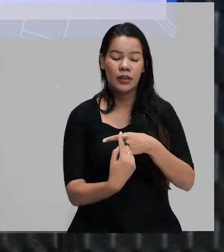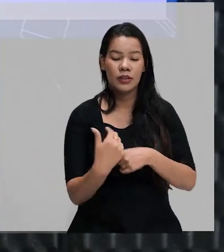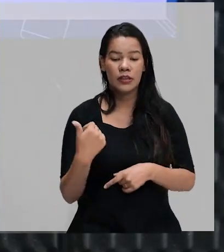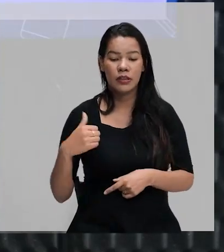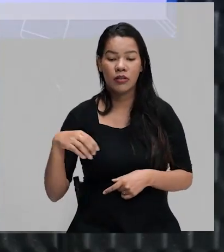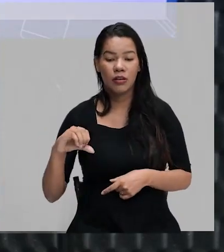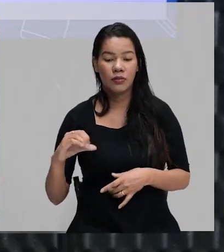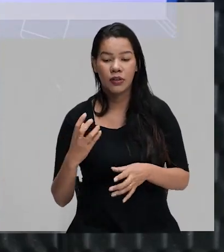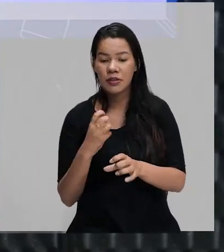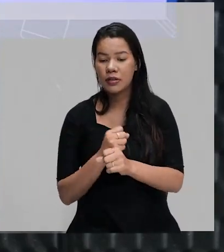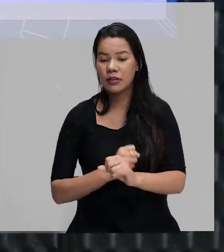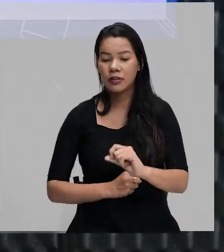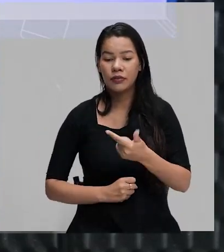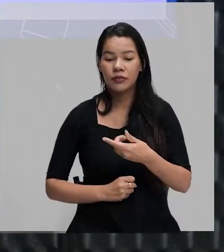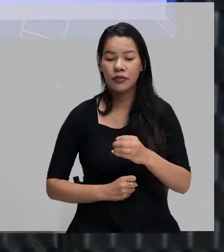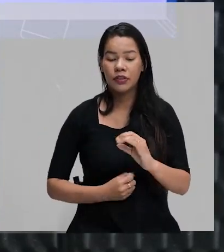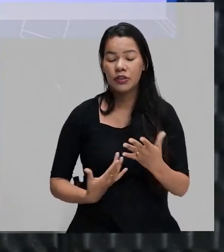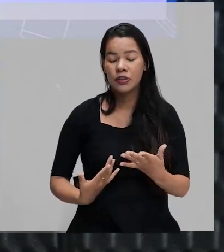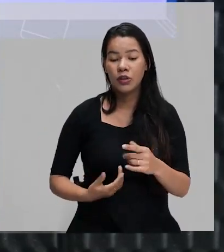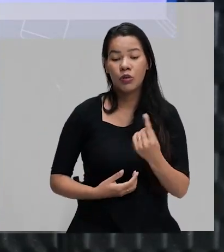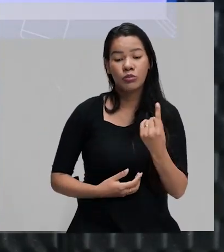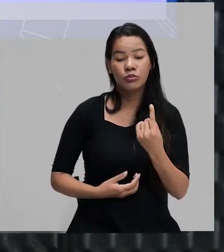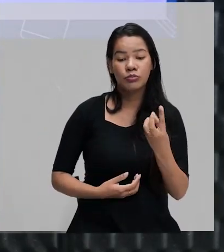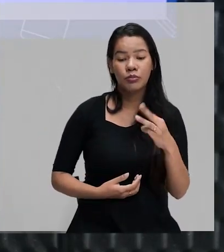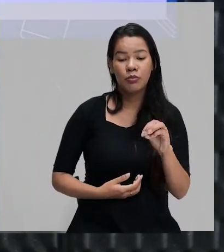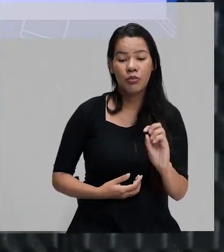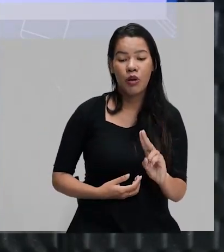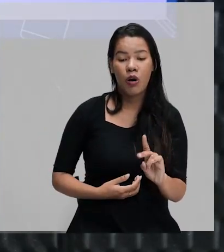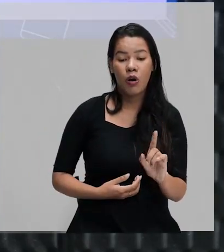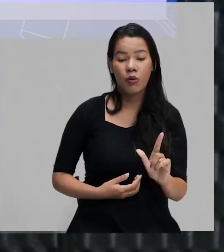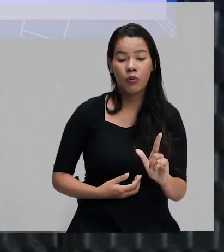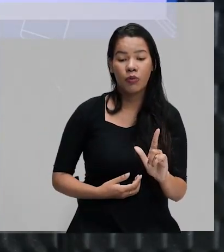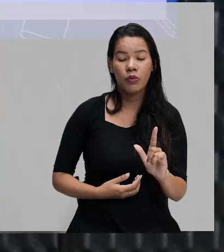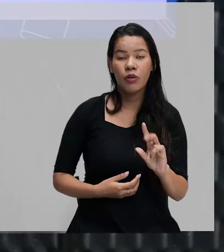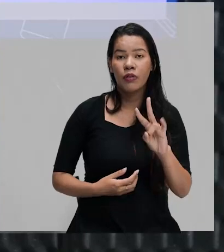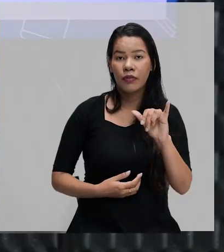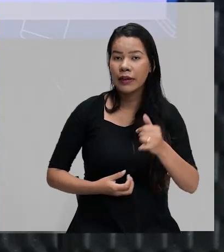1 mol do hidrogênio vai estar produzindo, né,